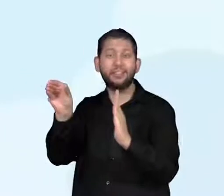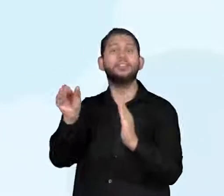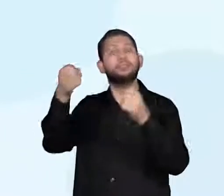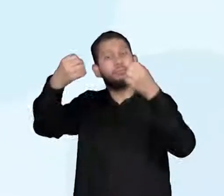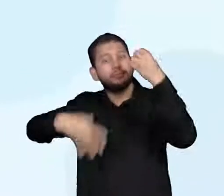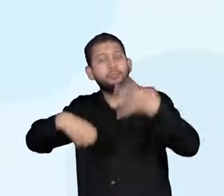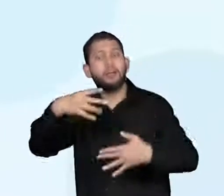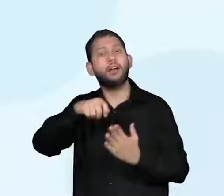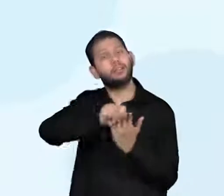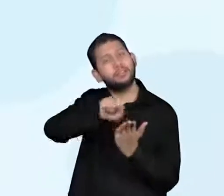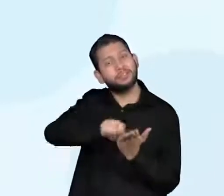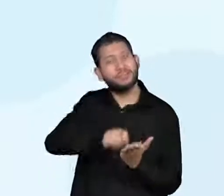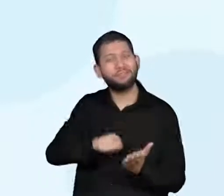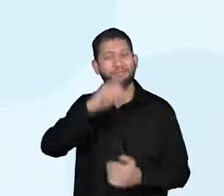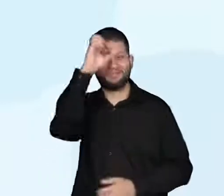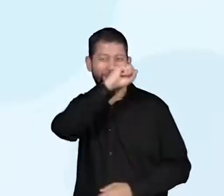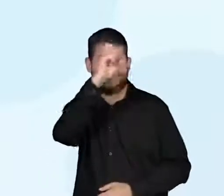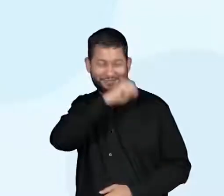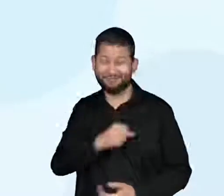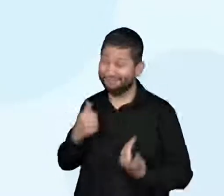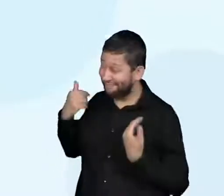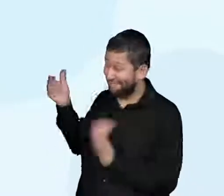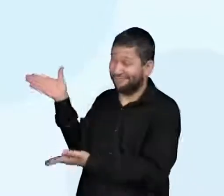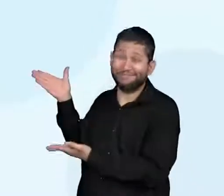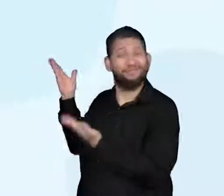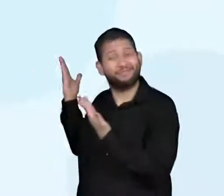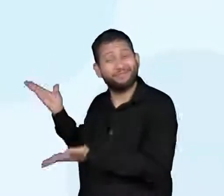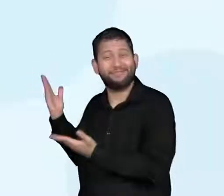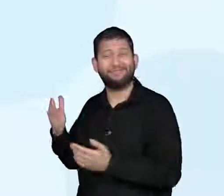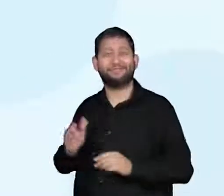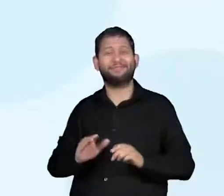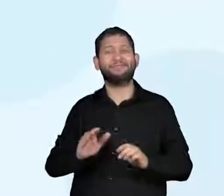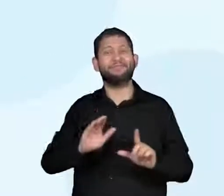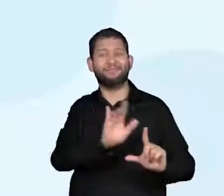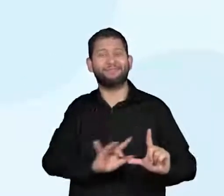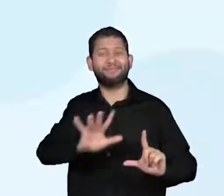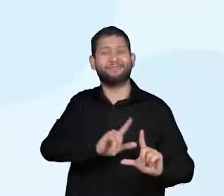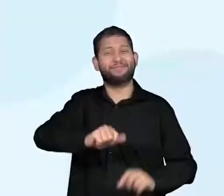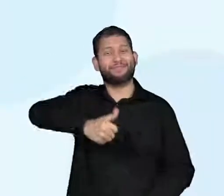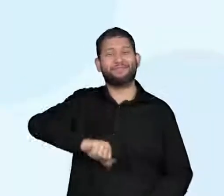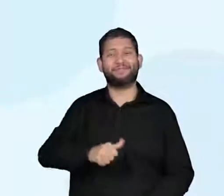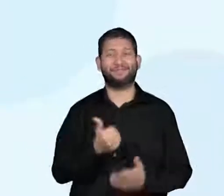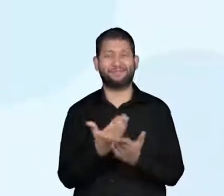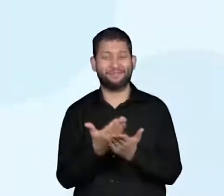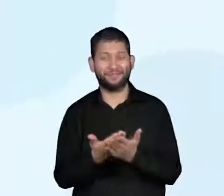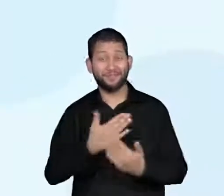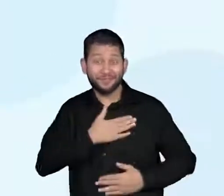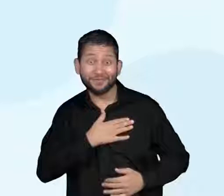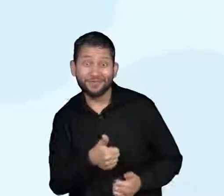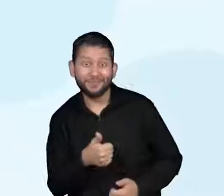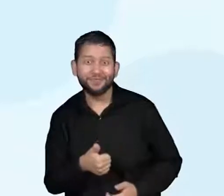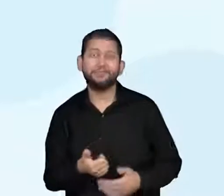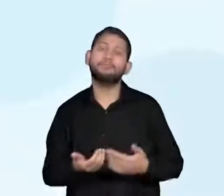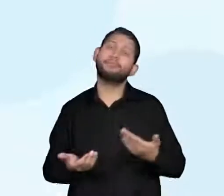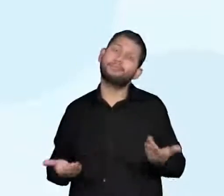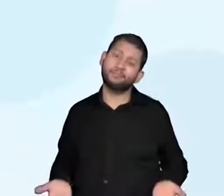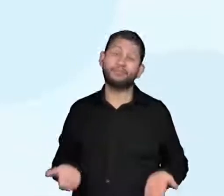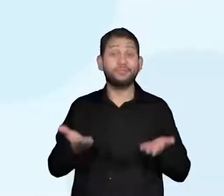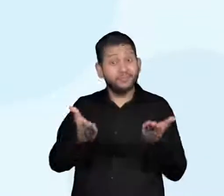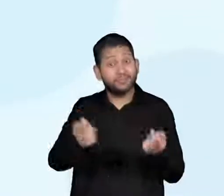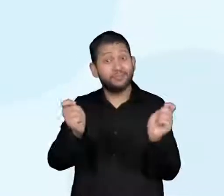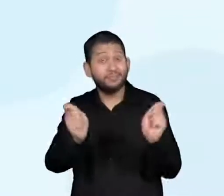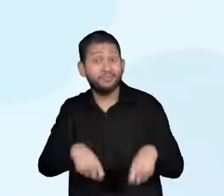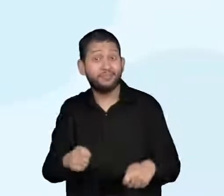E vou deixar para vocês aí a avaliação da aula. Se você gostou aí de falar sobre o verbete e está aí prontinho para construir o seu